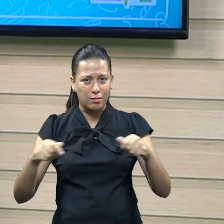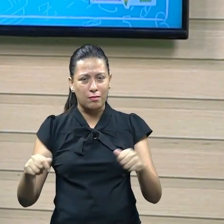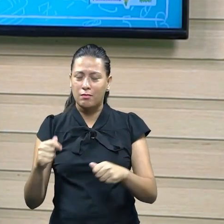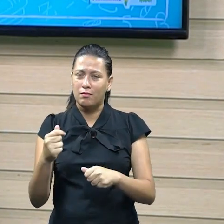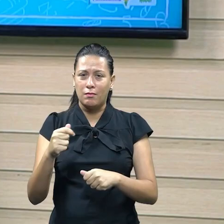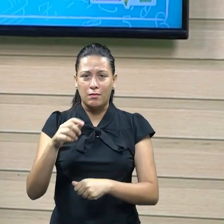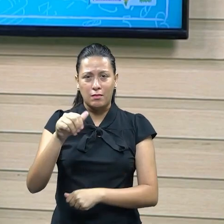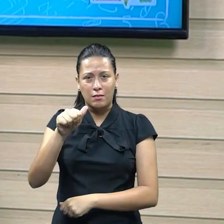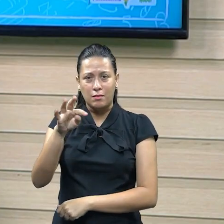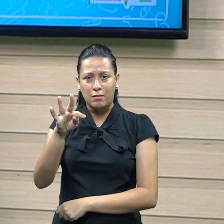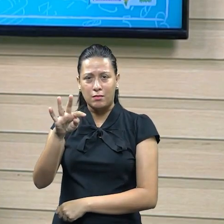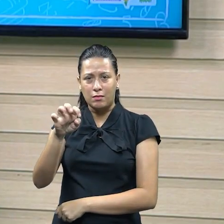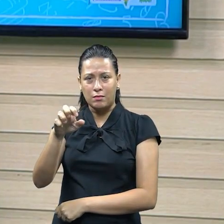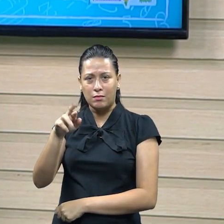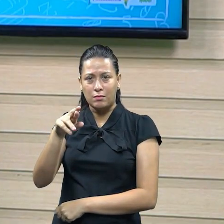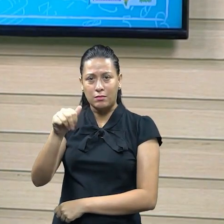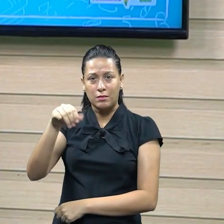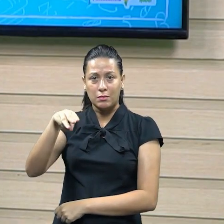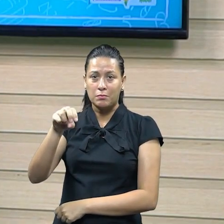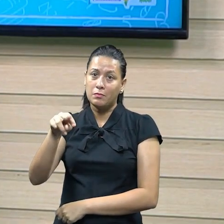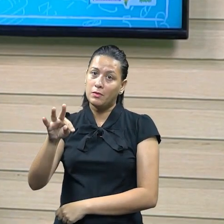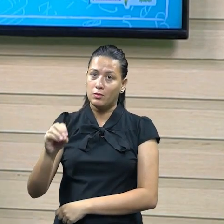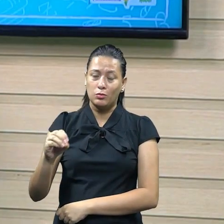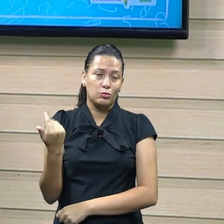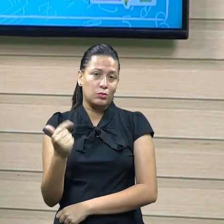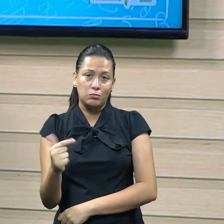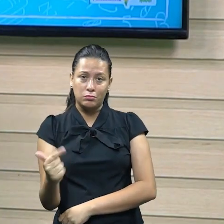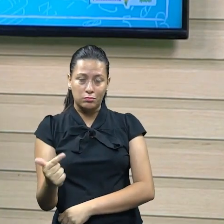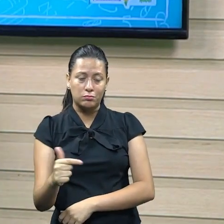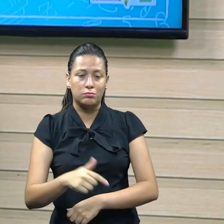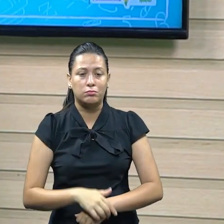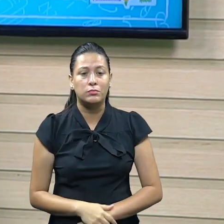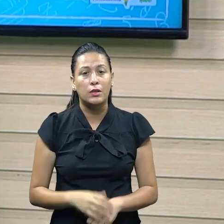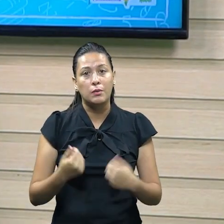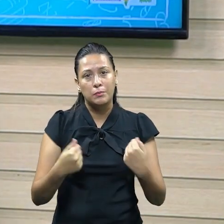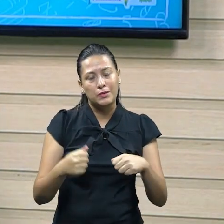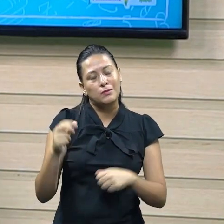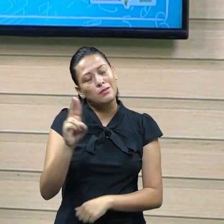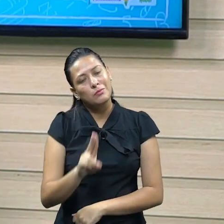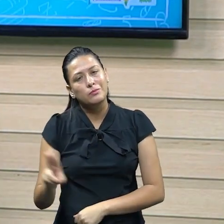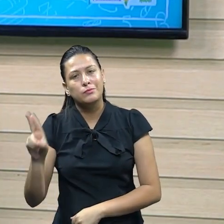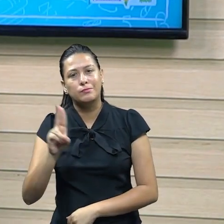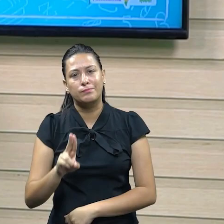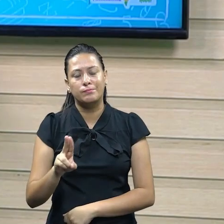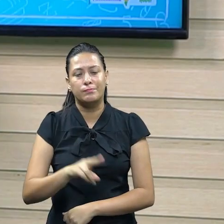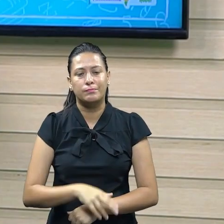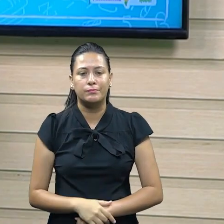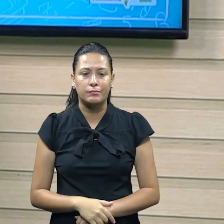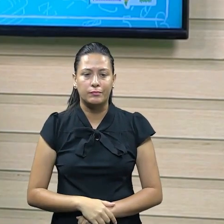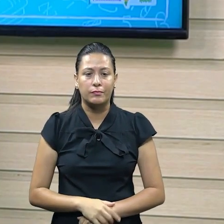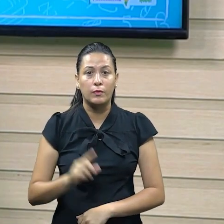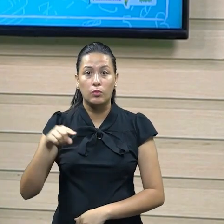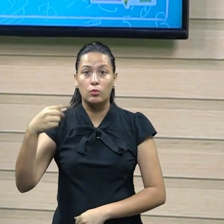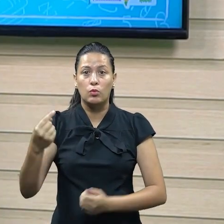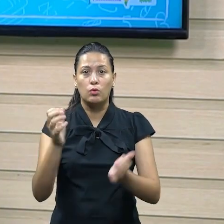você precisa aplicar o terra quando for aplicar ou quando for colocar algum outro aparelho,